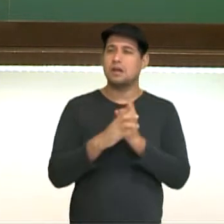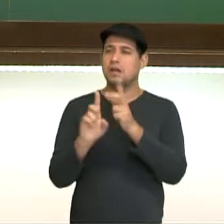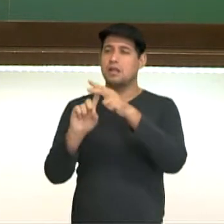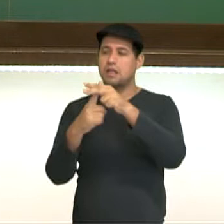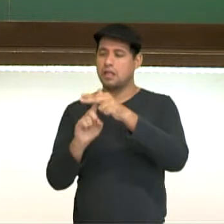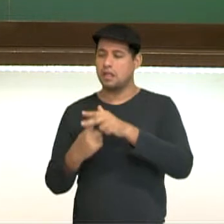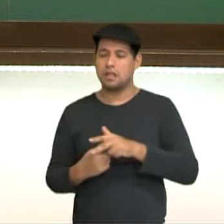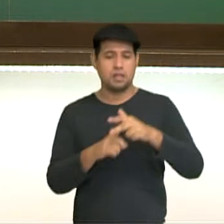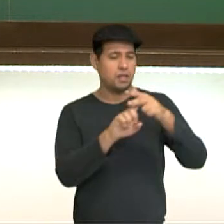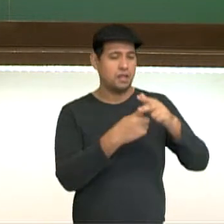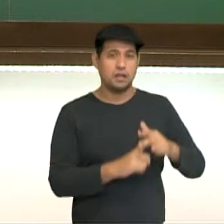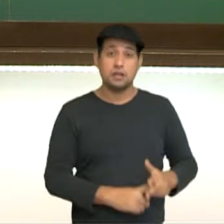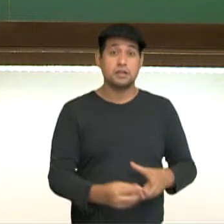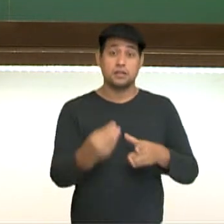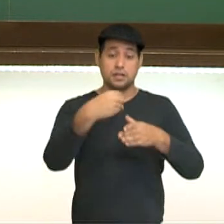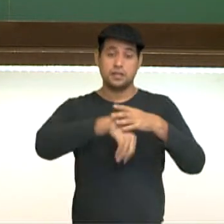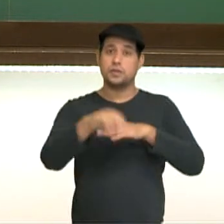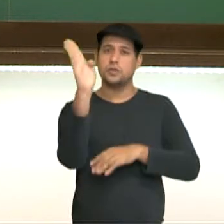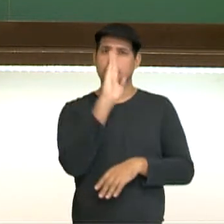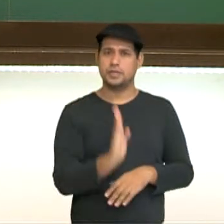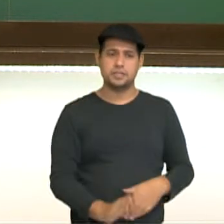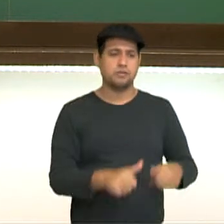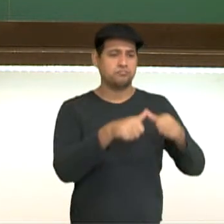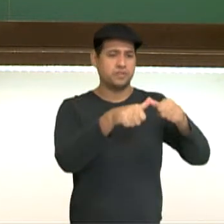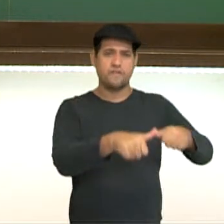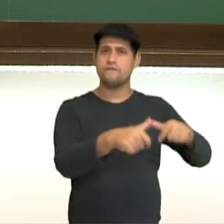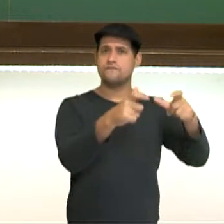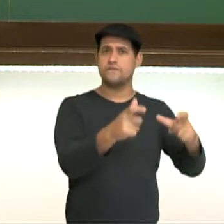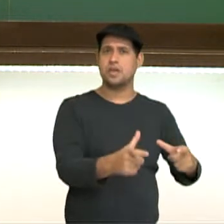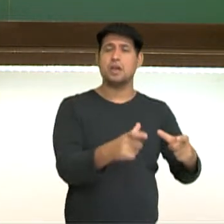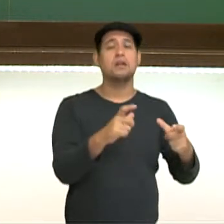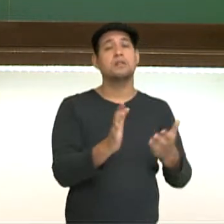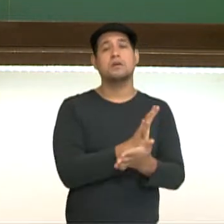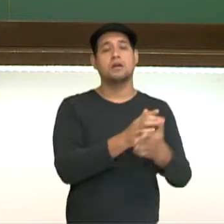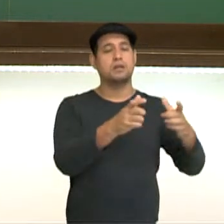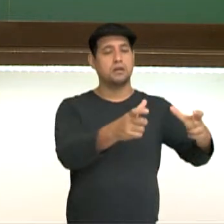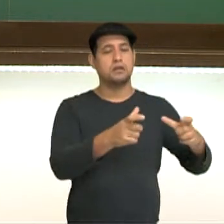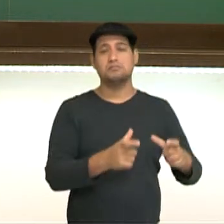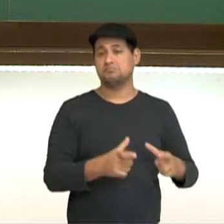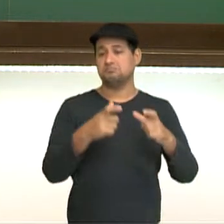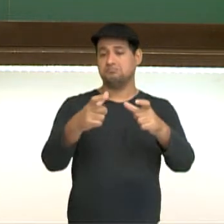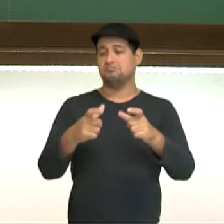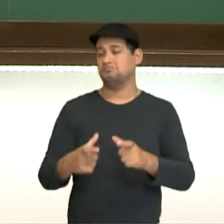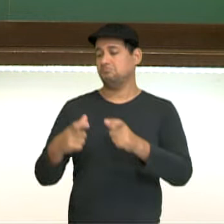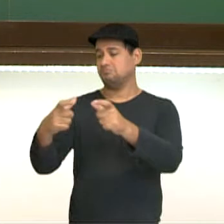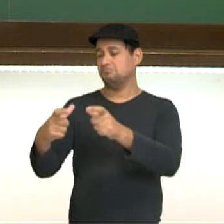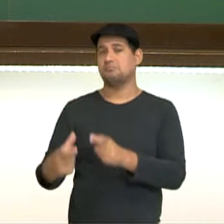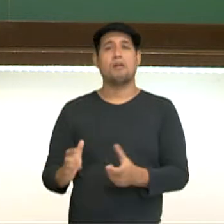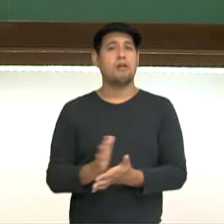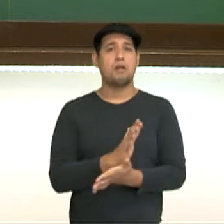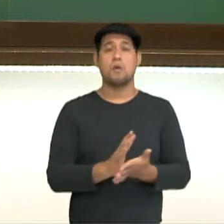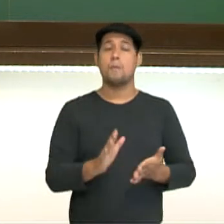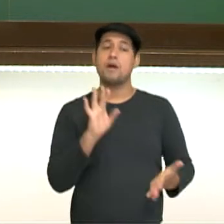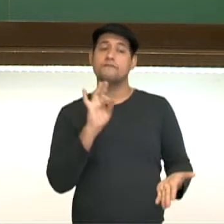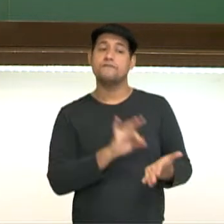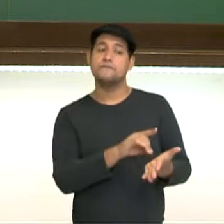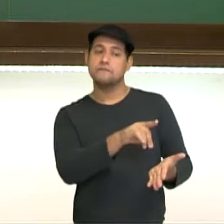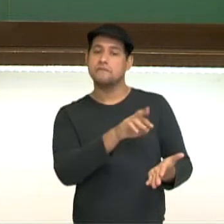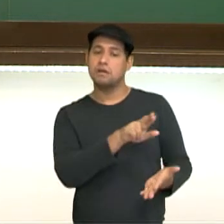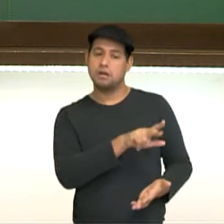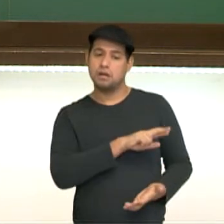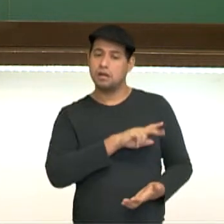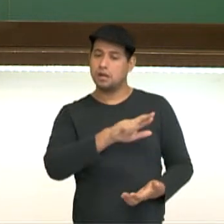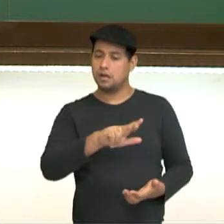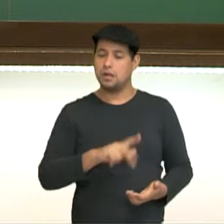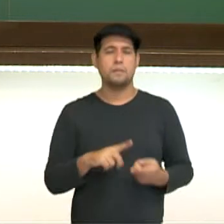do nosso país. Então nós vamos ter dentro de cada localidade uma determinada realidade, ainda